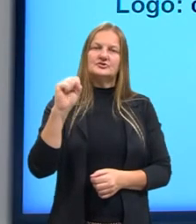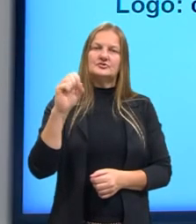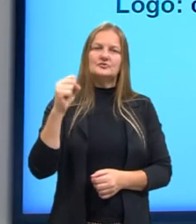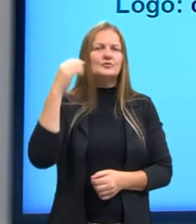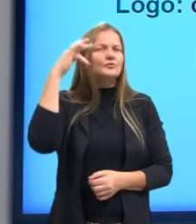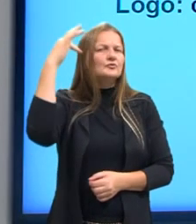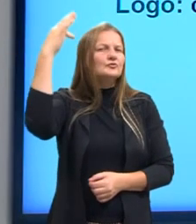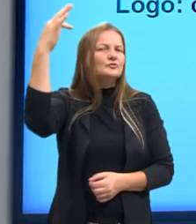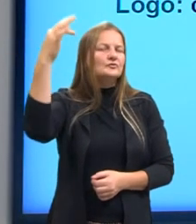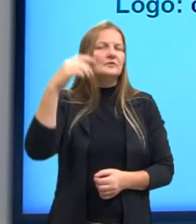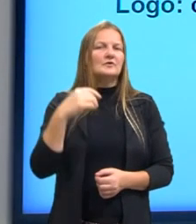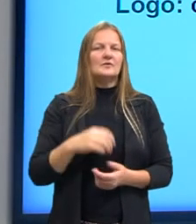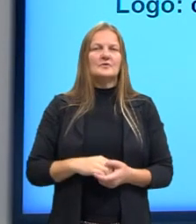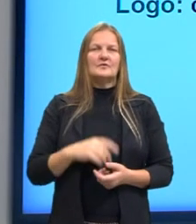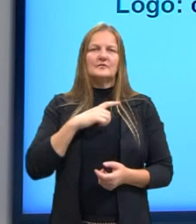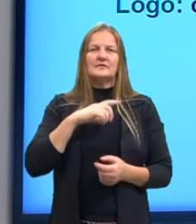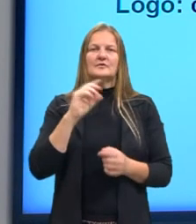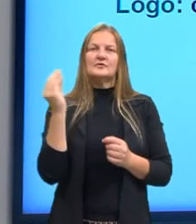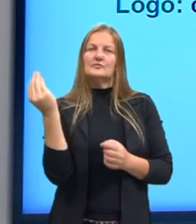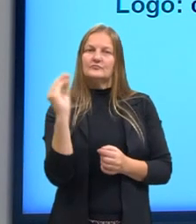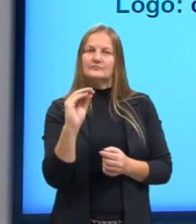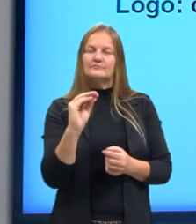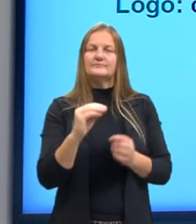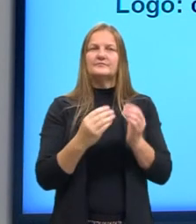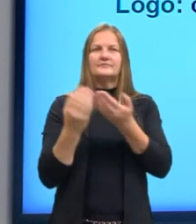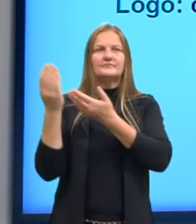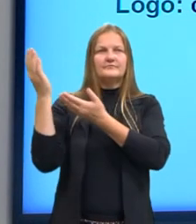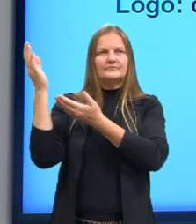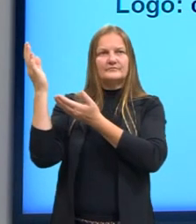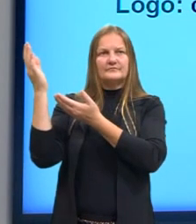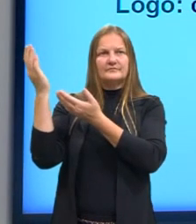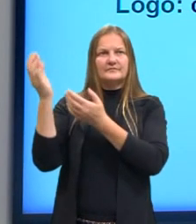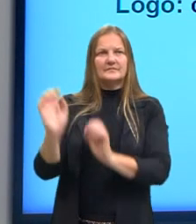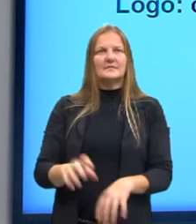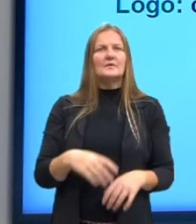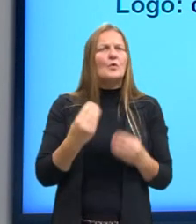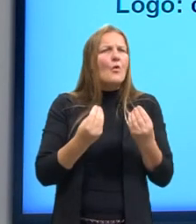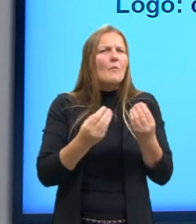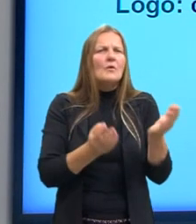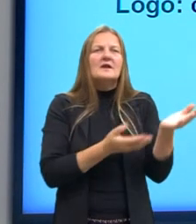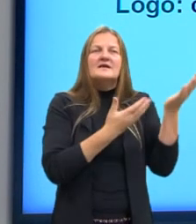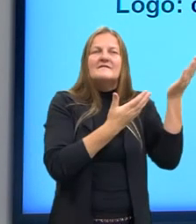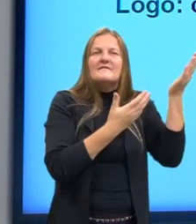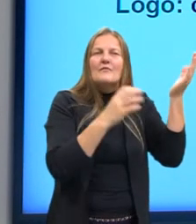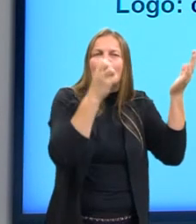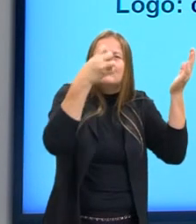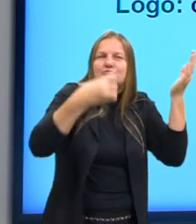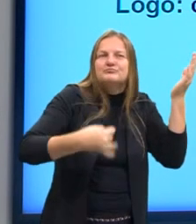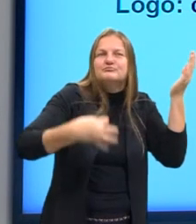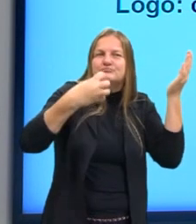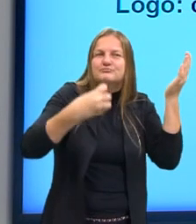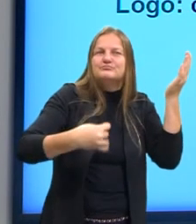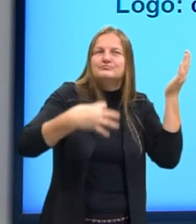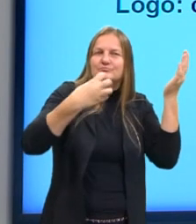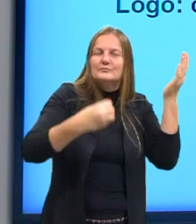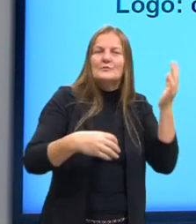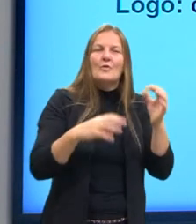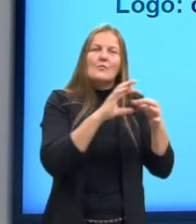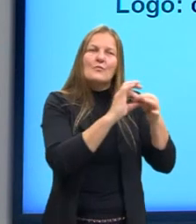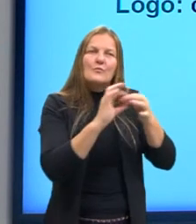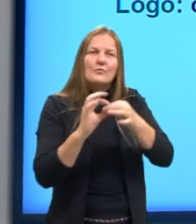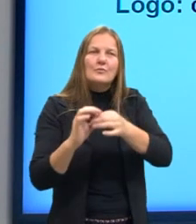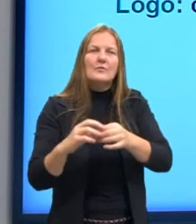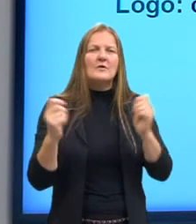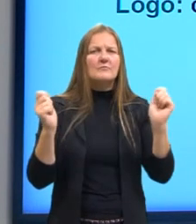e Ordem réveillons no qual ele conceitua a ação comunicativa esta consiste